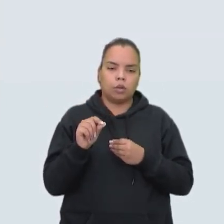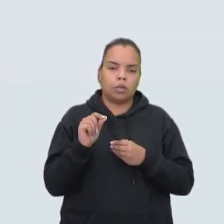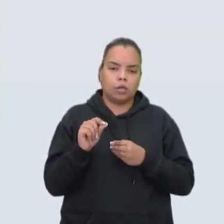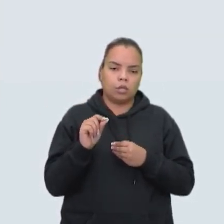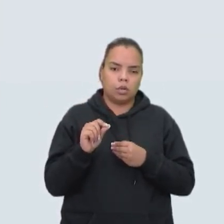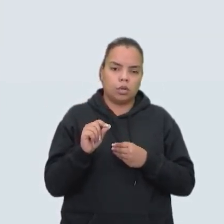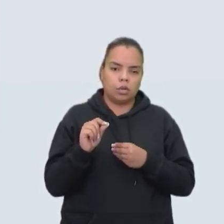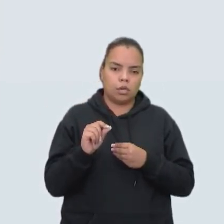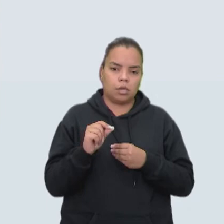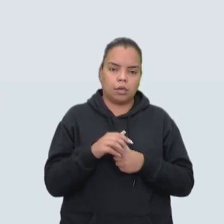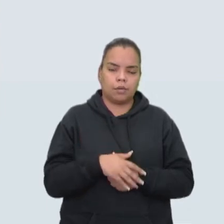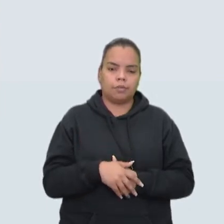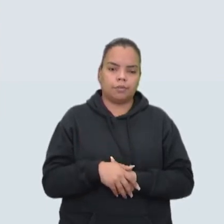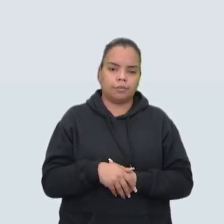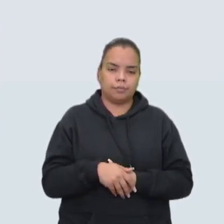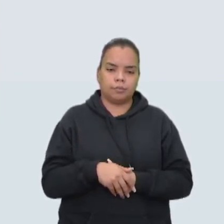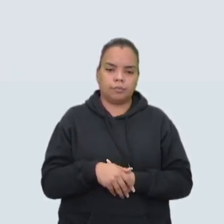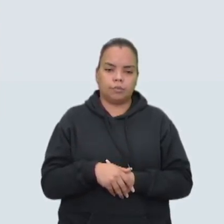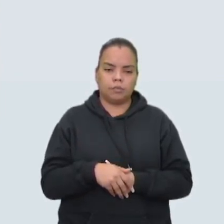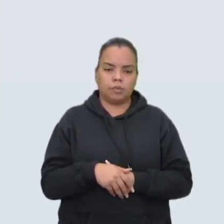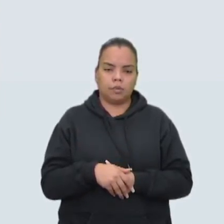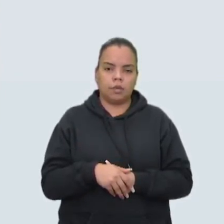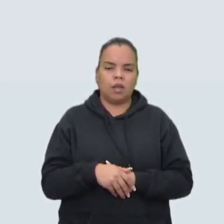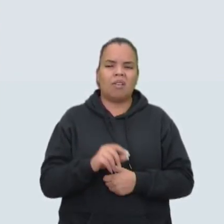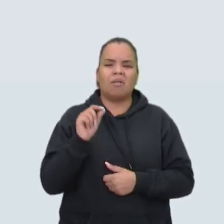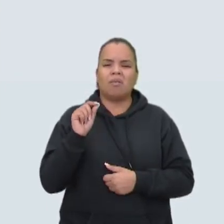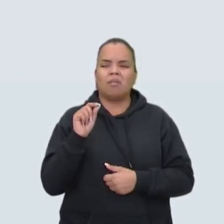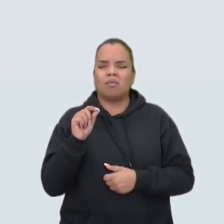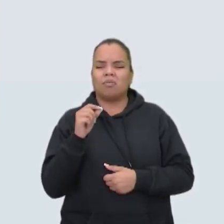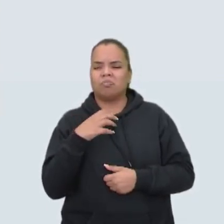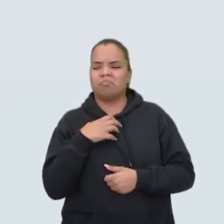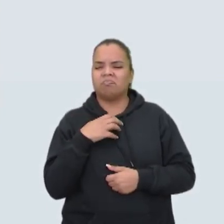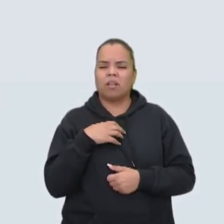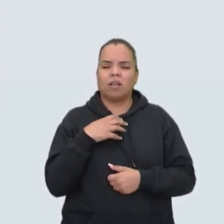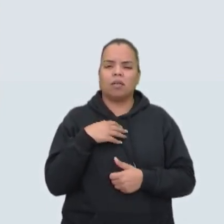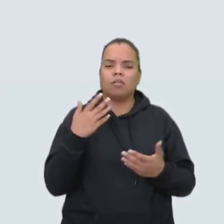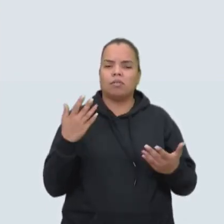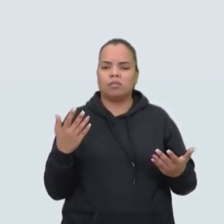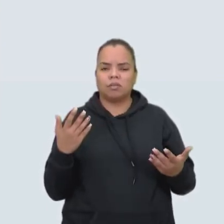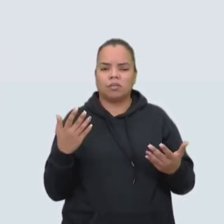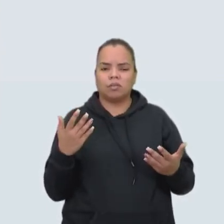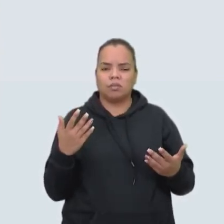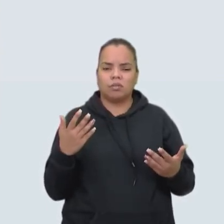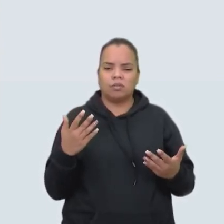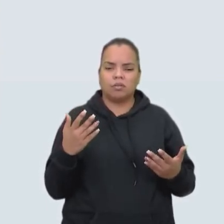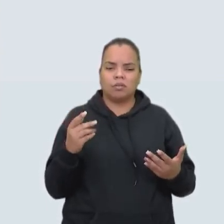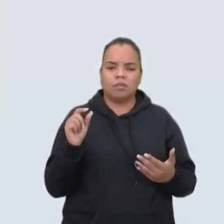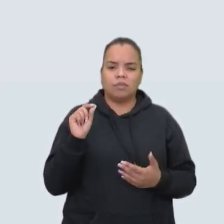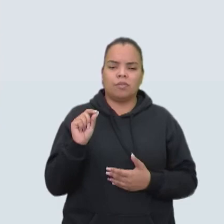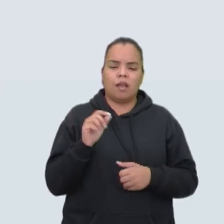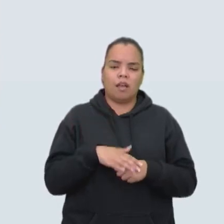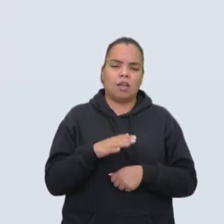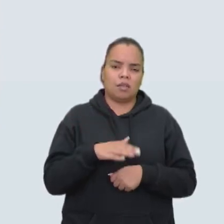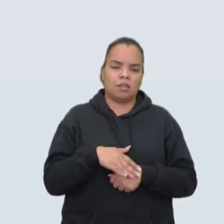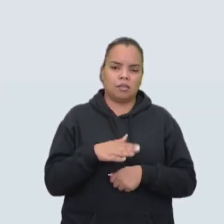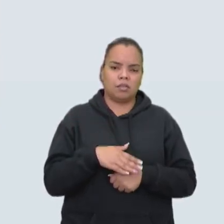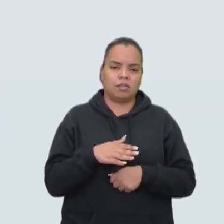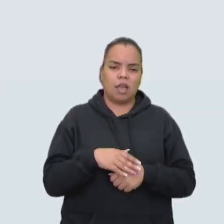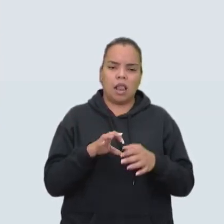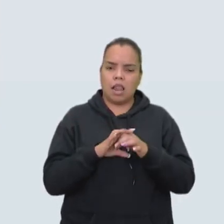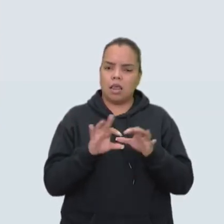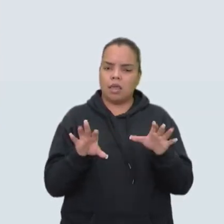os hormônios no nosso corpo. E qual a função das glândulas endócrinas? As glândulas endócrinas liberam